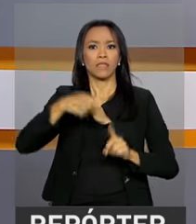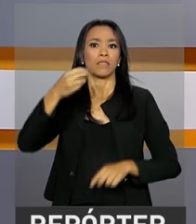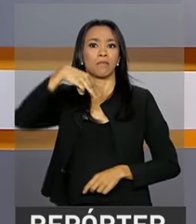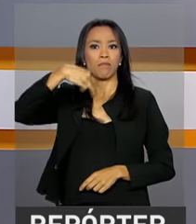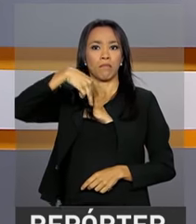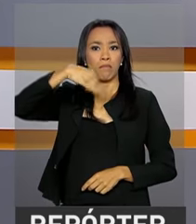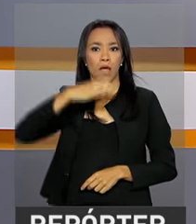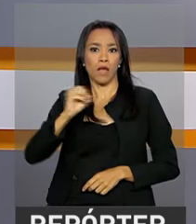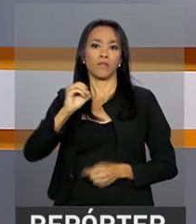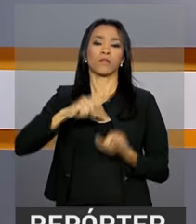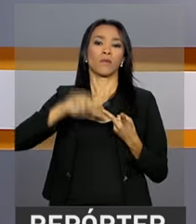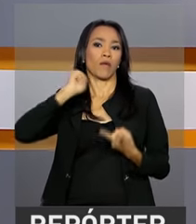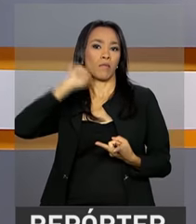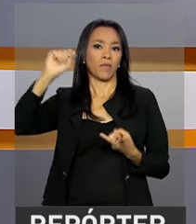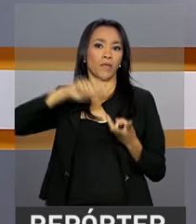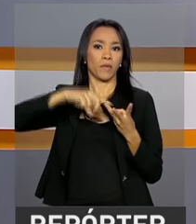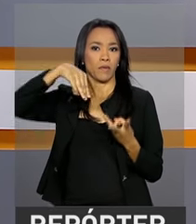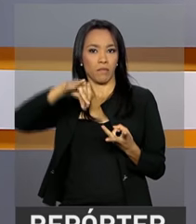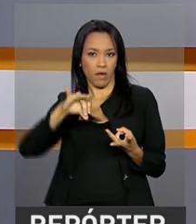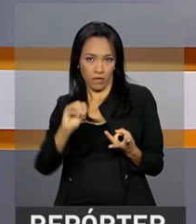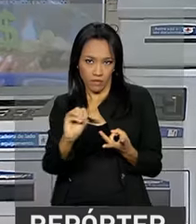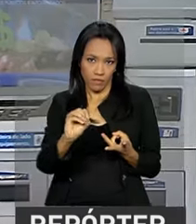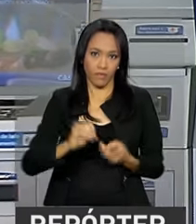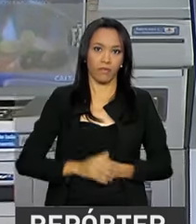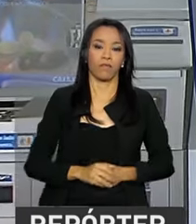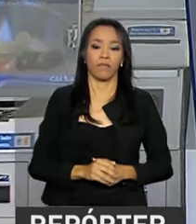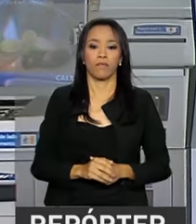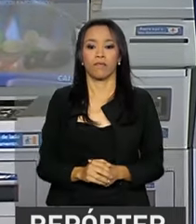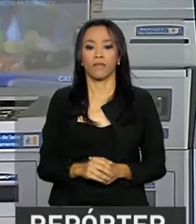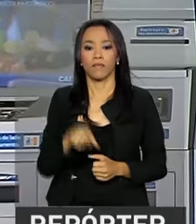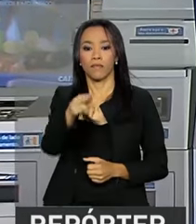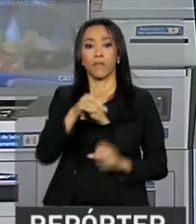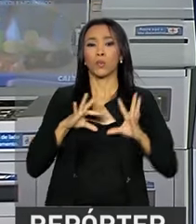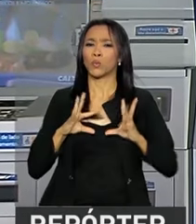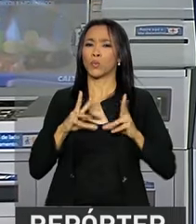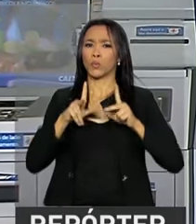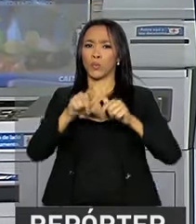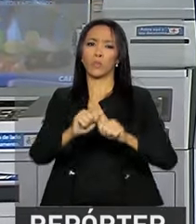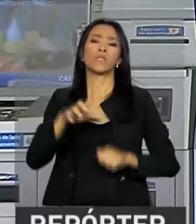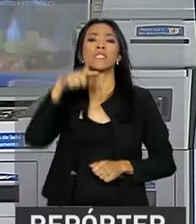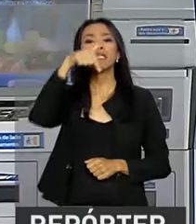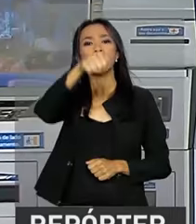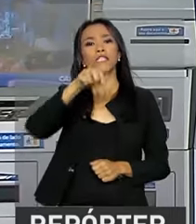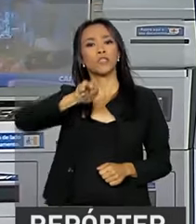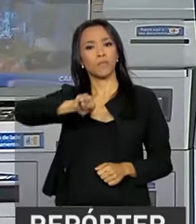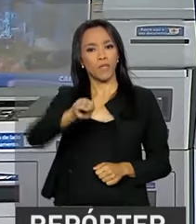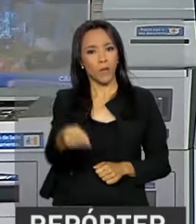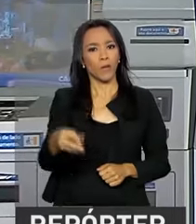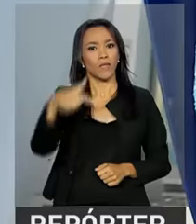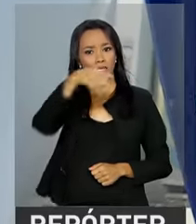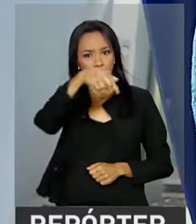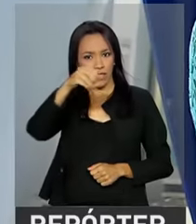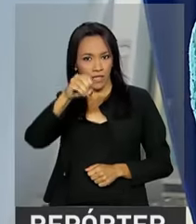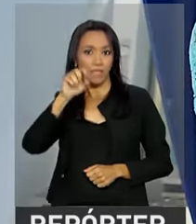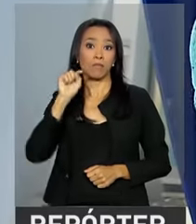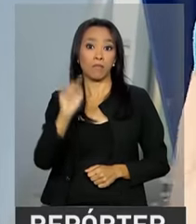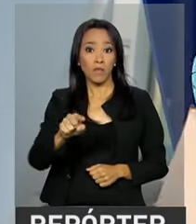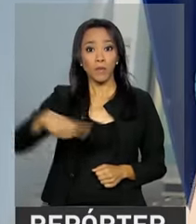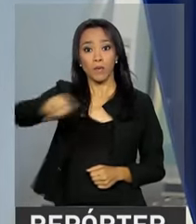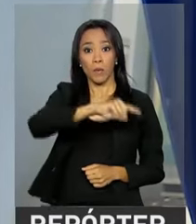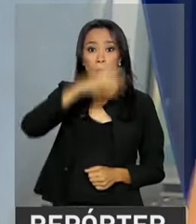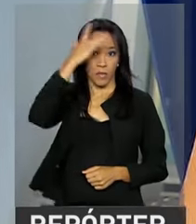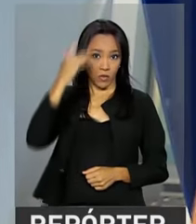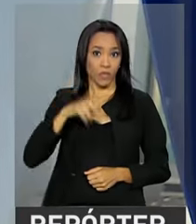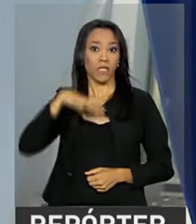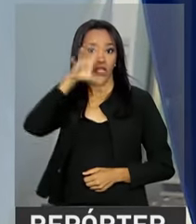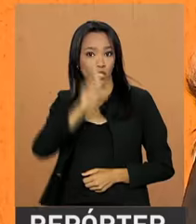abril e maio ao todo são 7 milhões e 700 mil brasileiros que têm direito